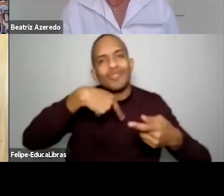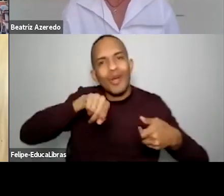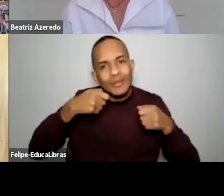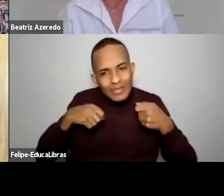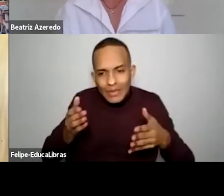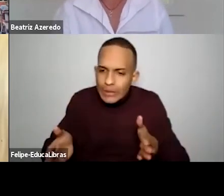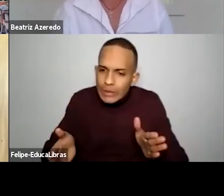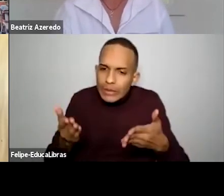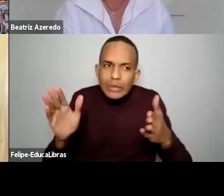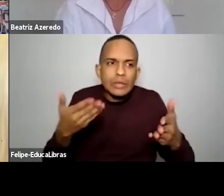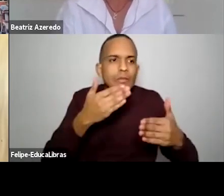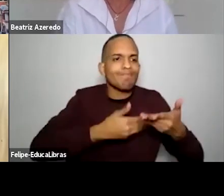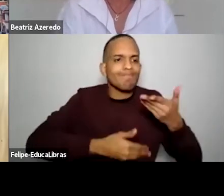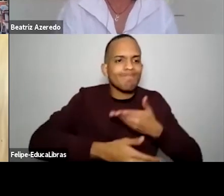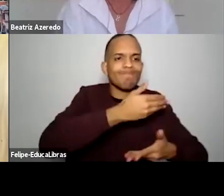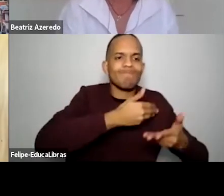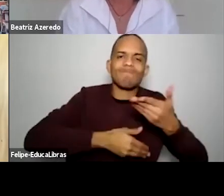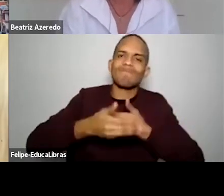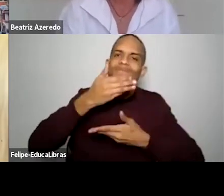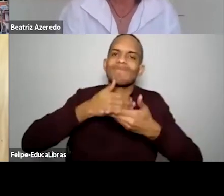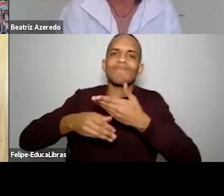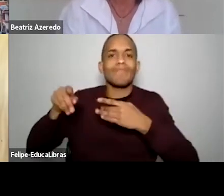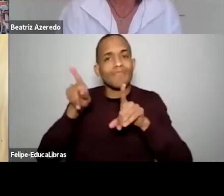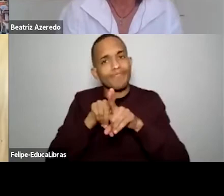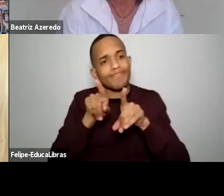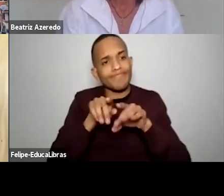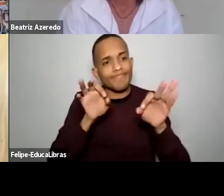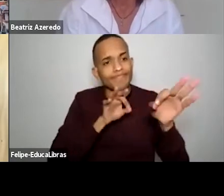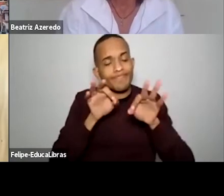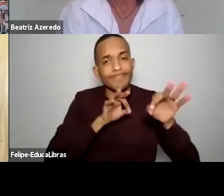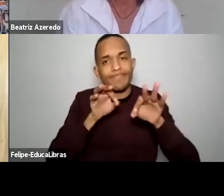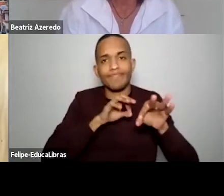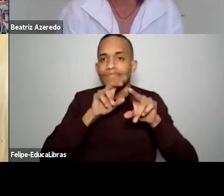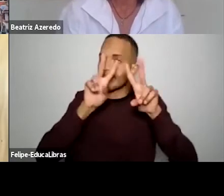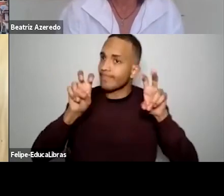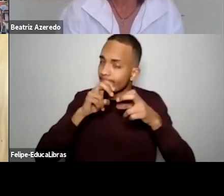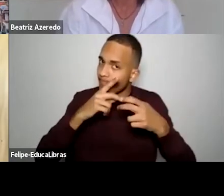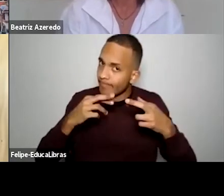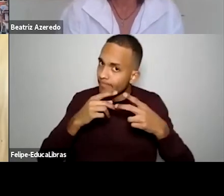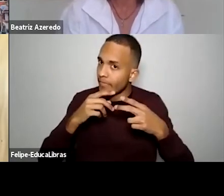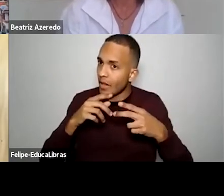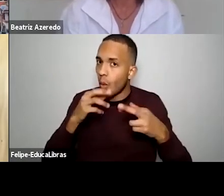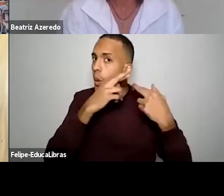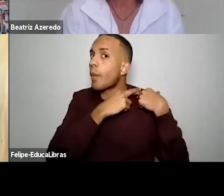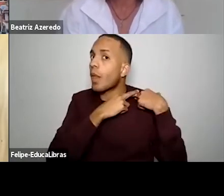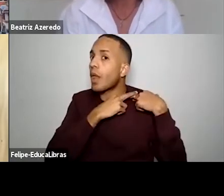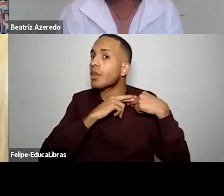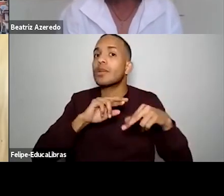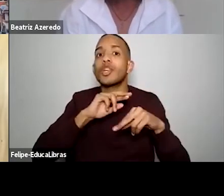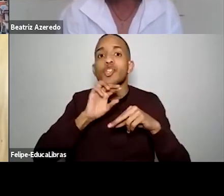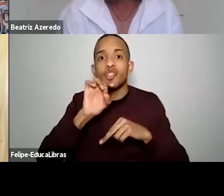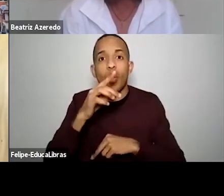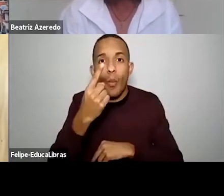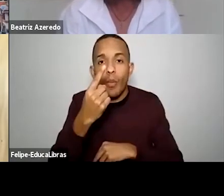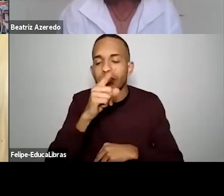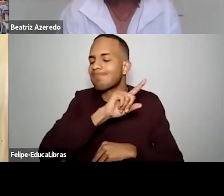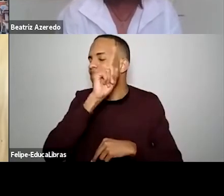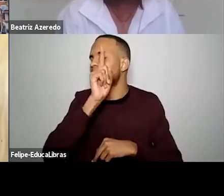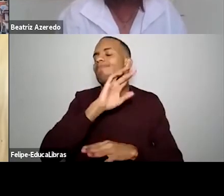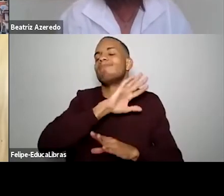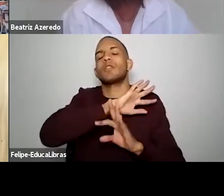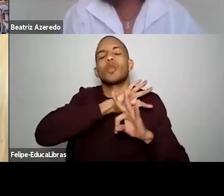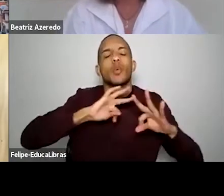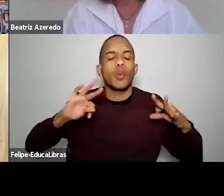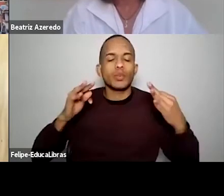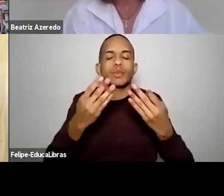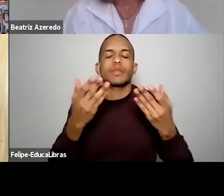no governo, mas também das nossas organizações e casas, né? Não é nem de um nem de outro, é de todos. Eu vou